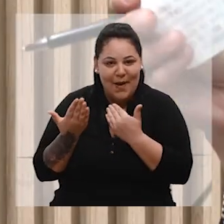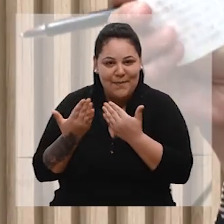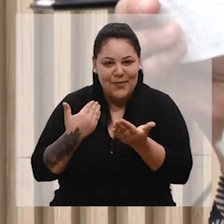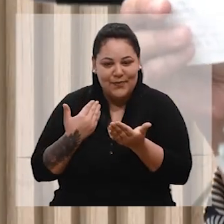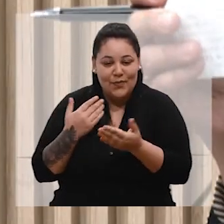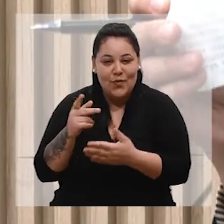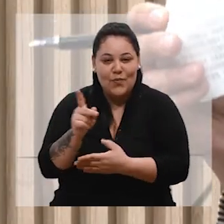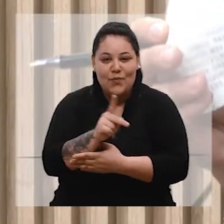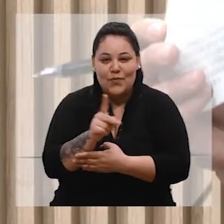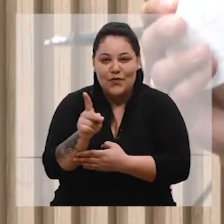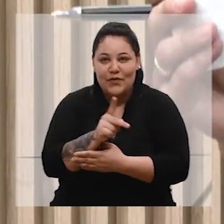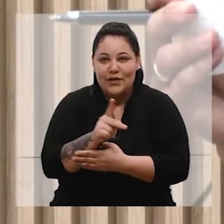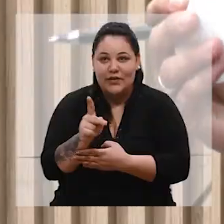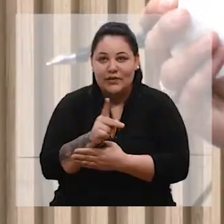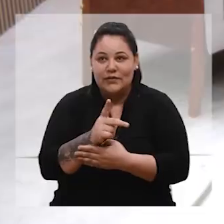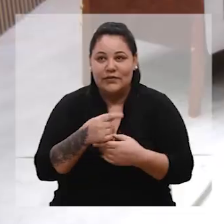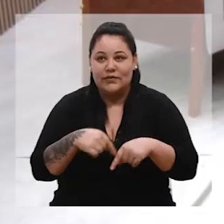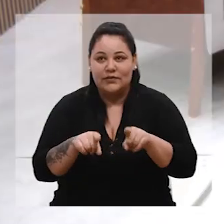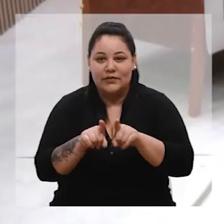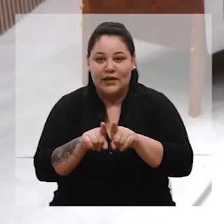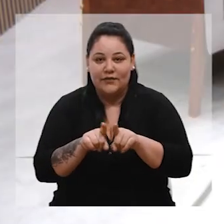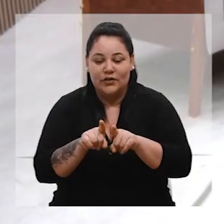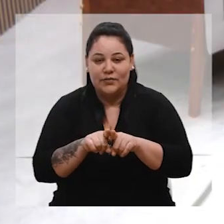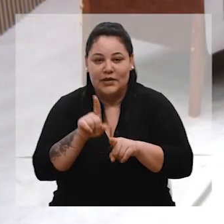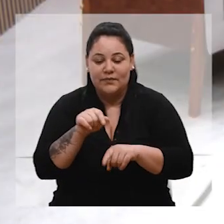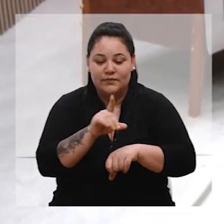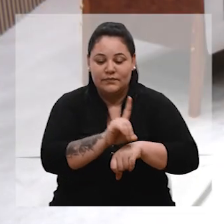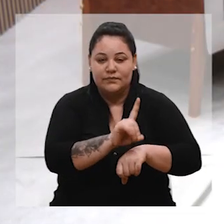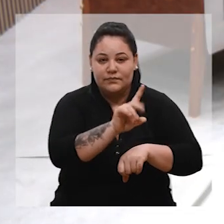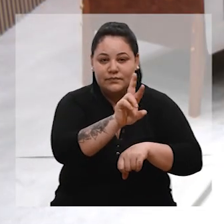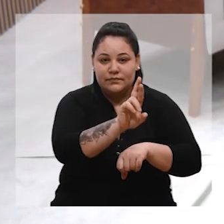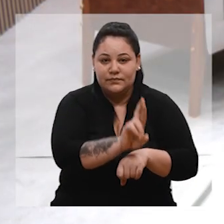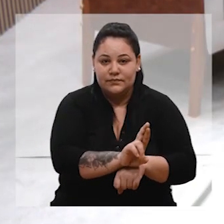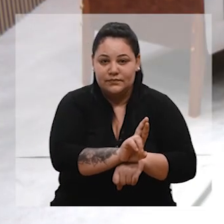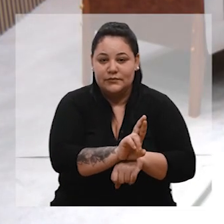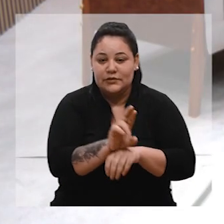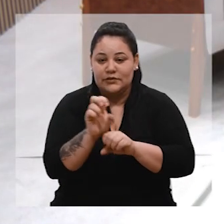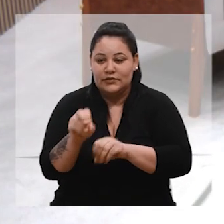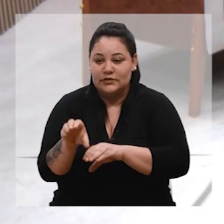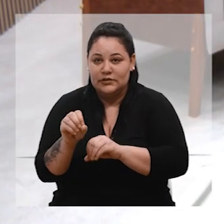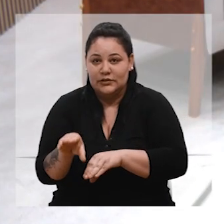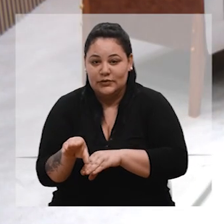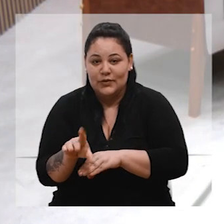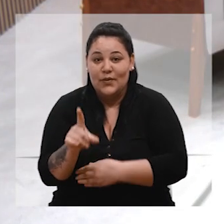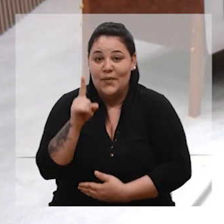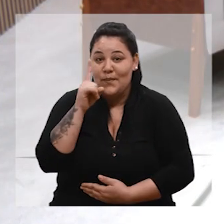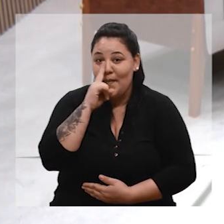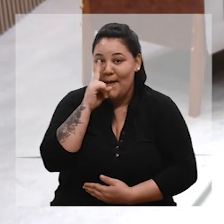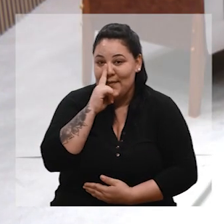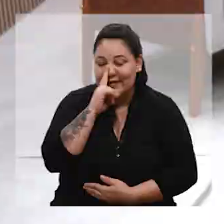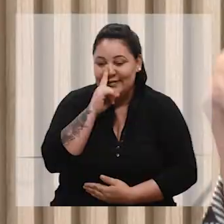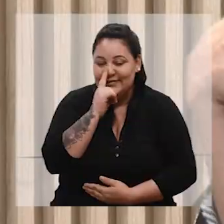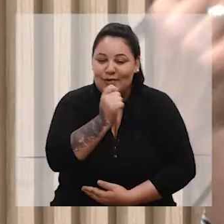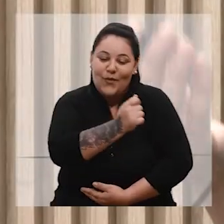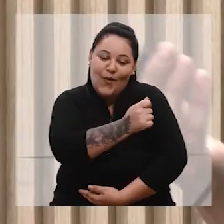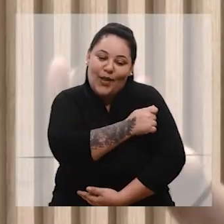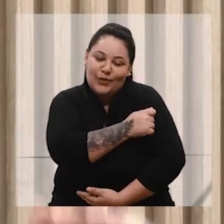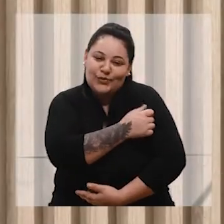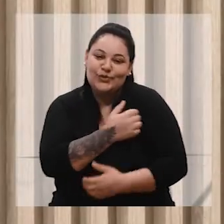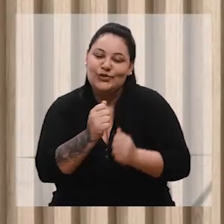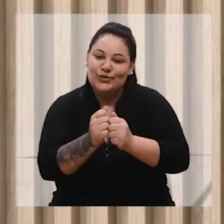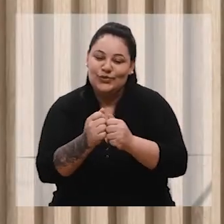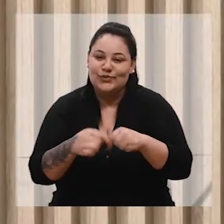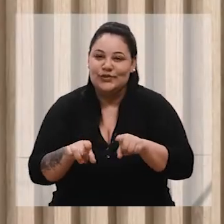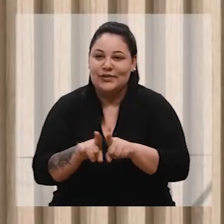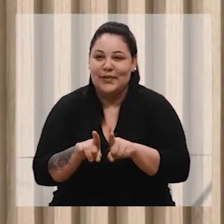chama hoje para a Roda de Saberes um professor, uma doutora, pós-doutora em educação, uma